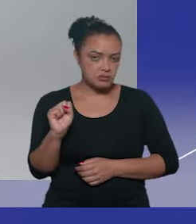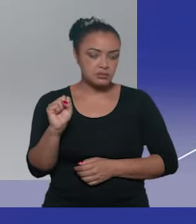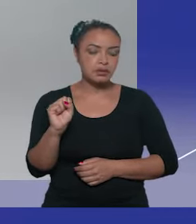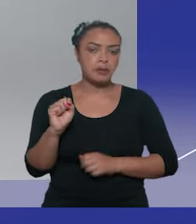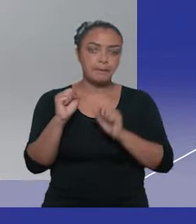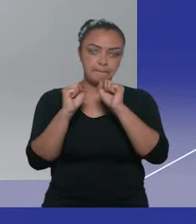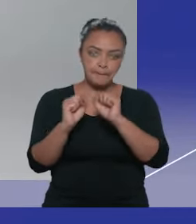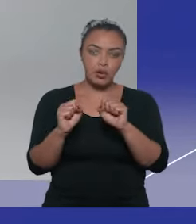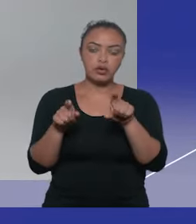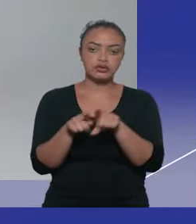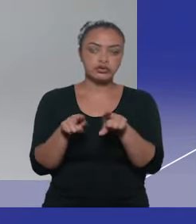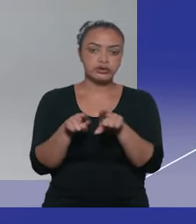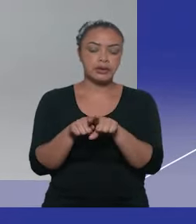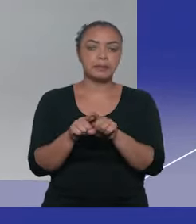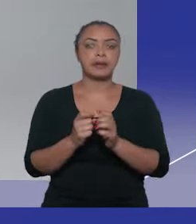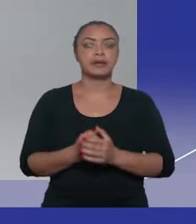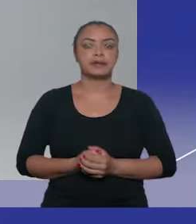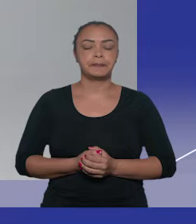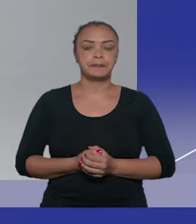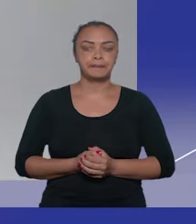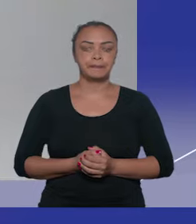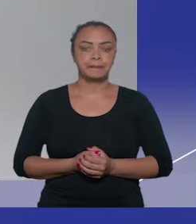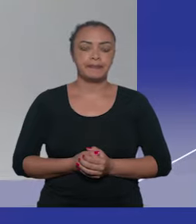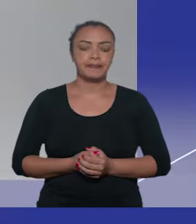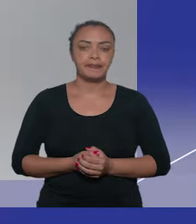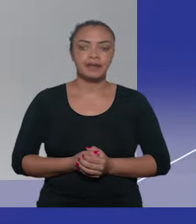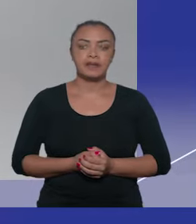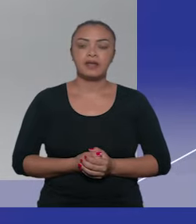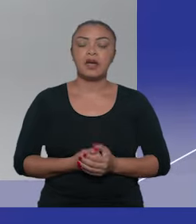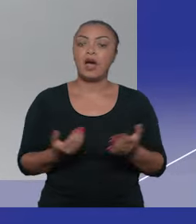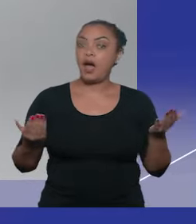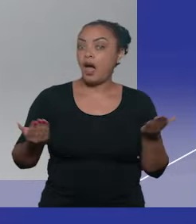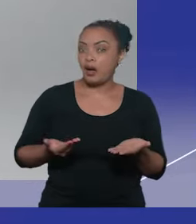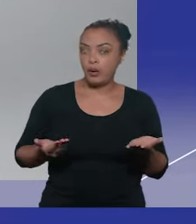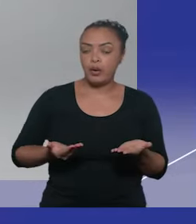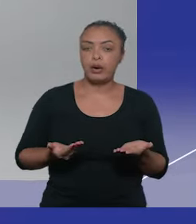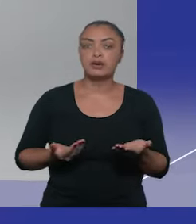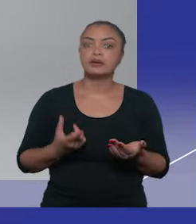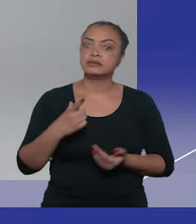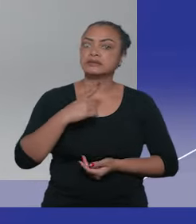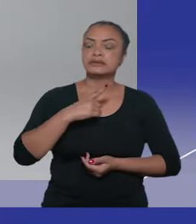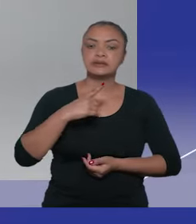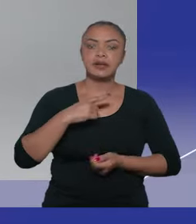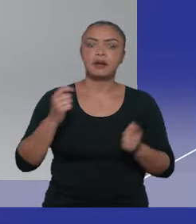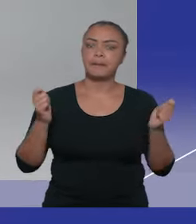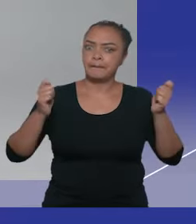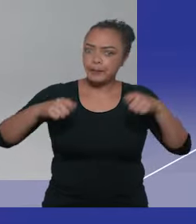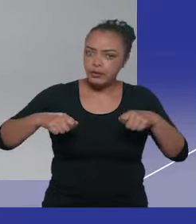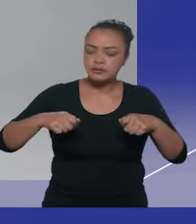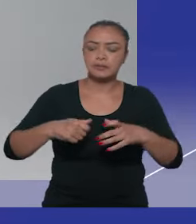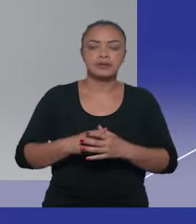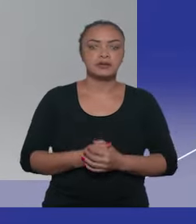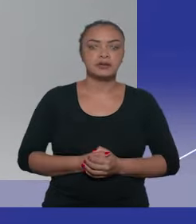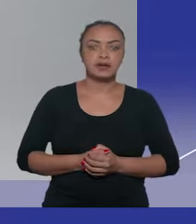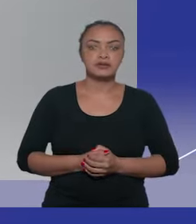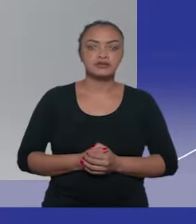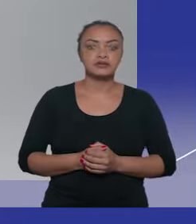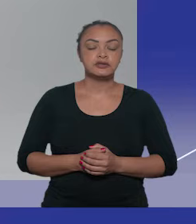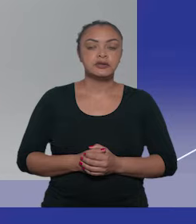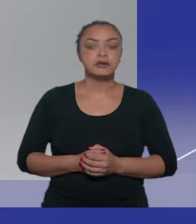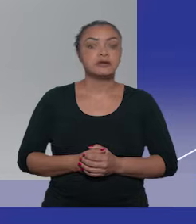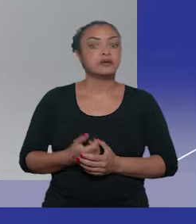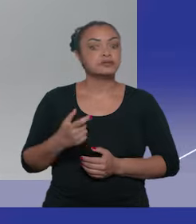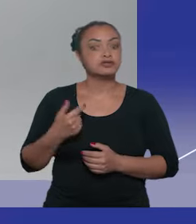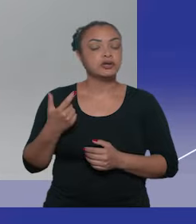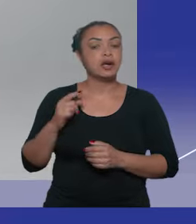Brasil, investindo em BDRs, né, que são os recibos das ações globais aqui no Brasil. E